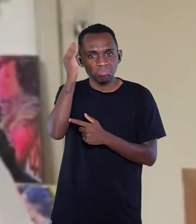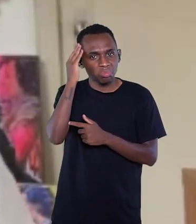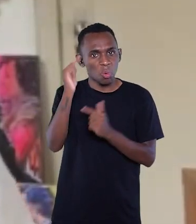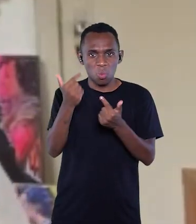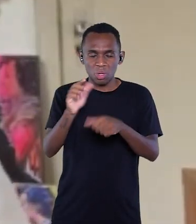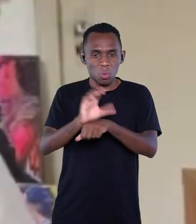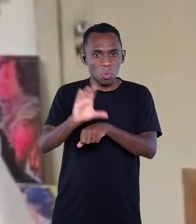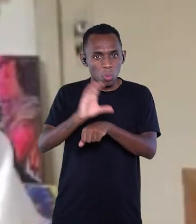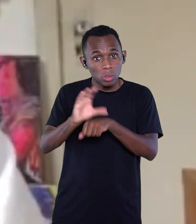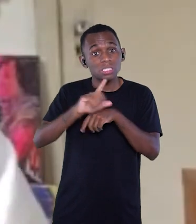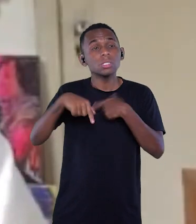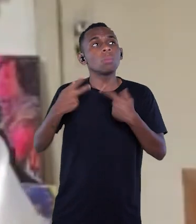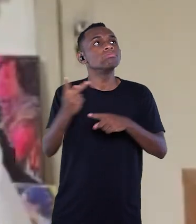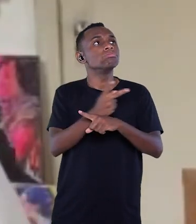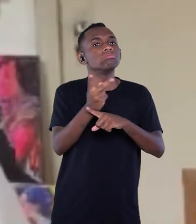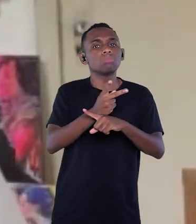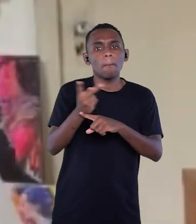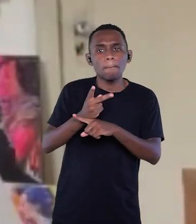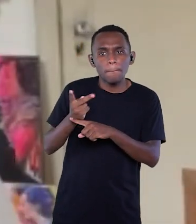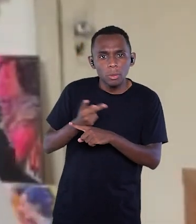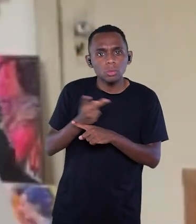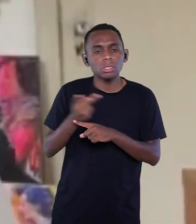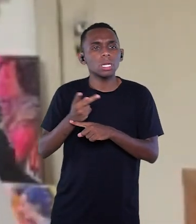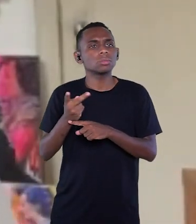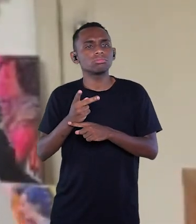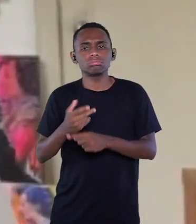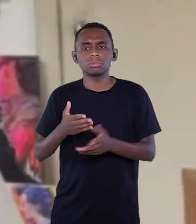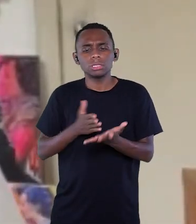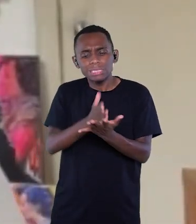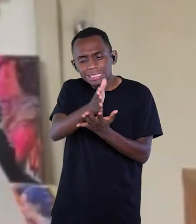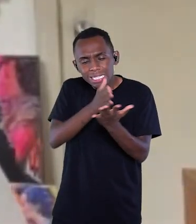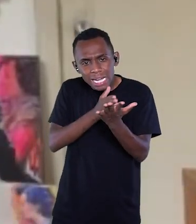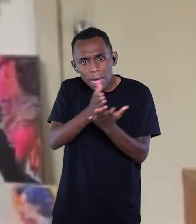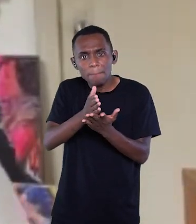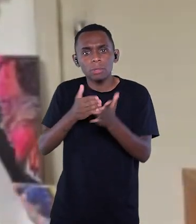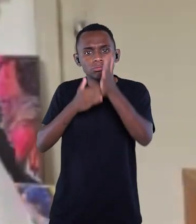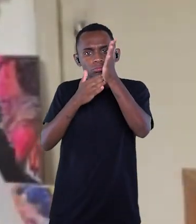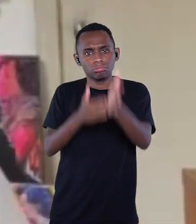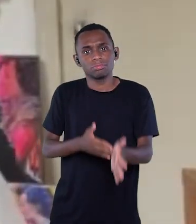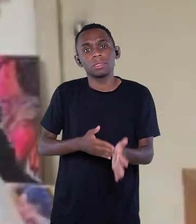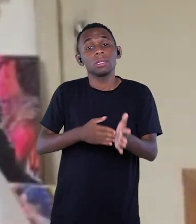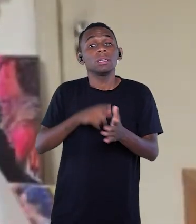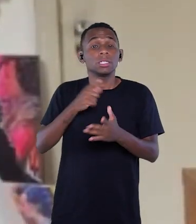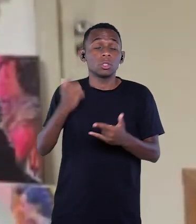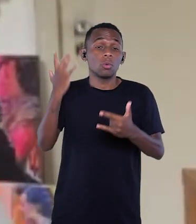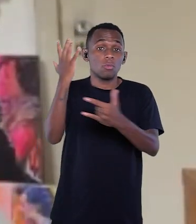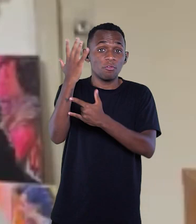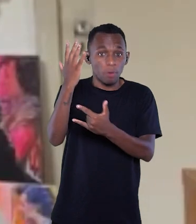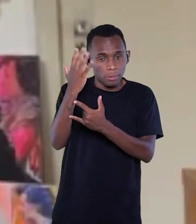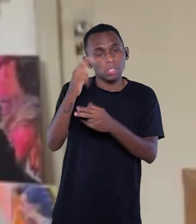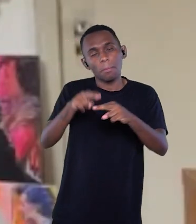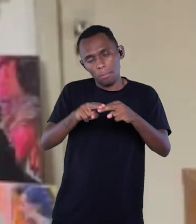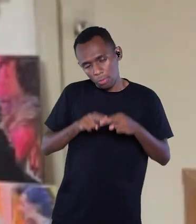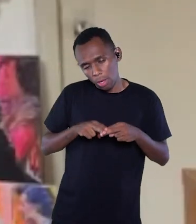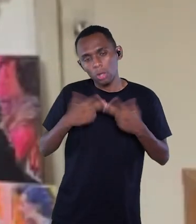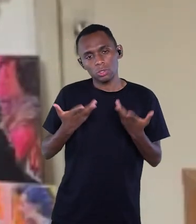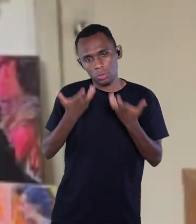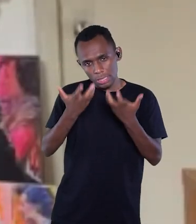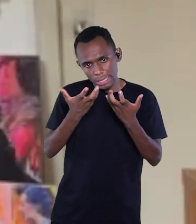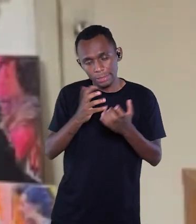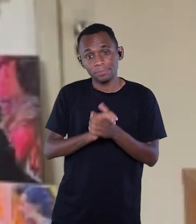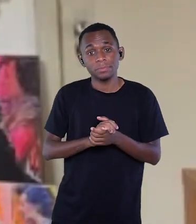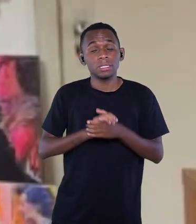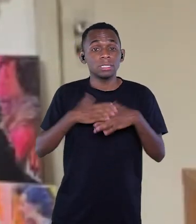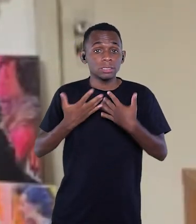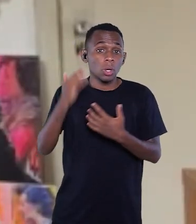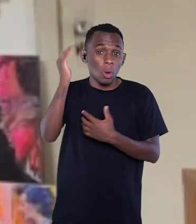eu fui procurando esse caminho, assim, indo para o UFMG também muito por causa disso. E em